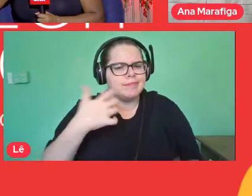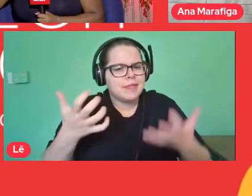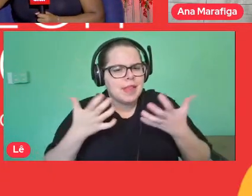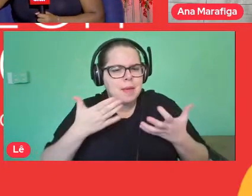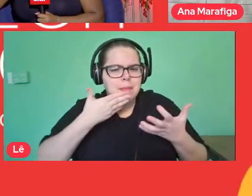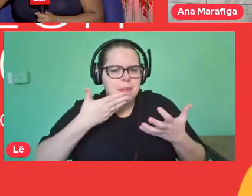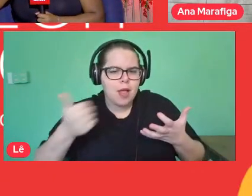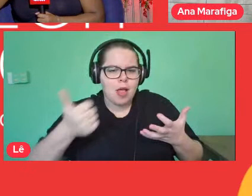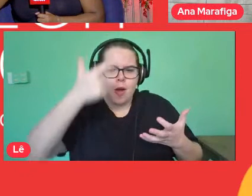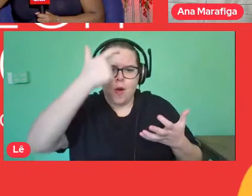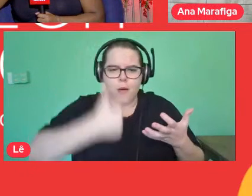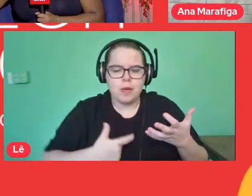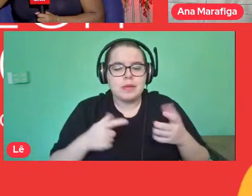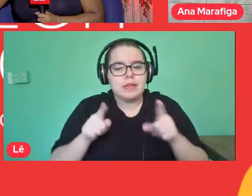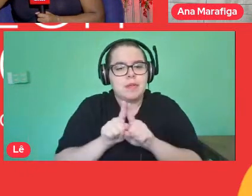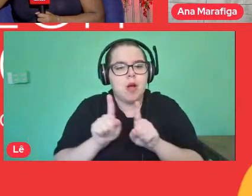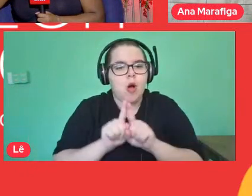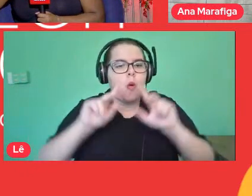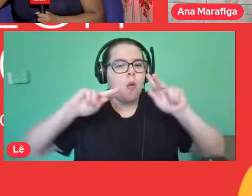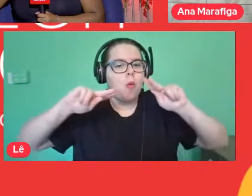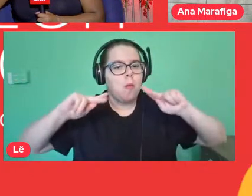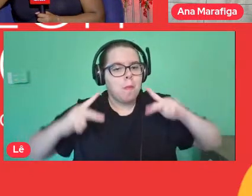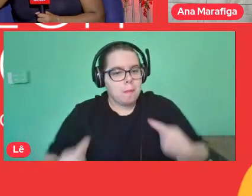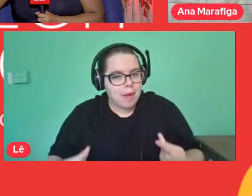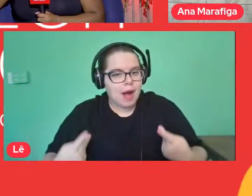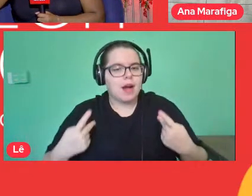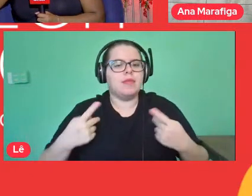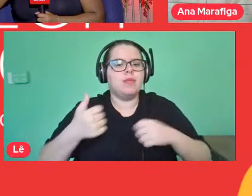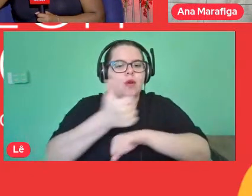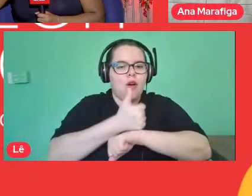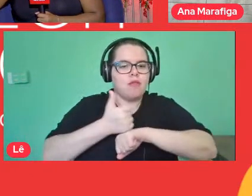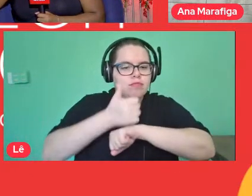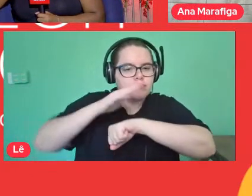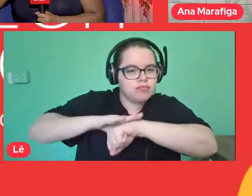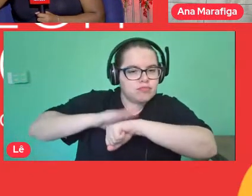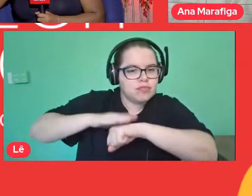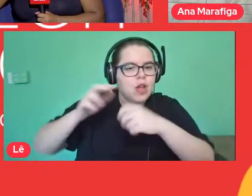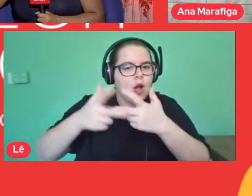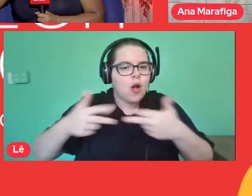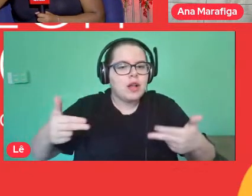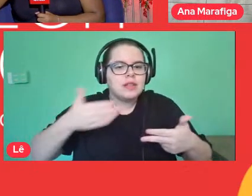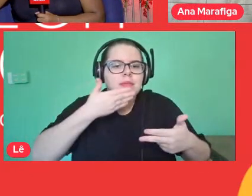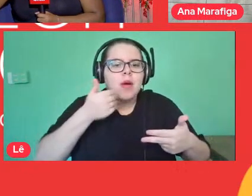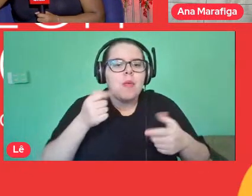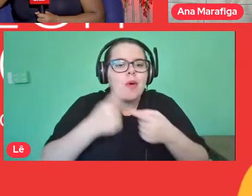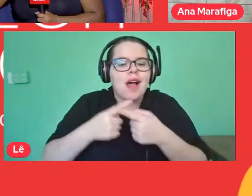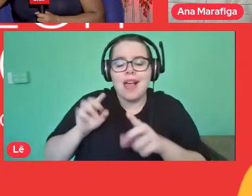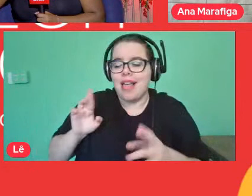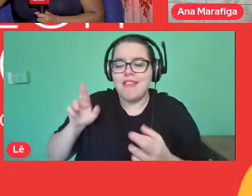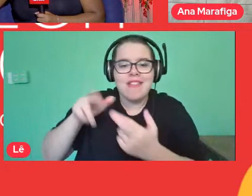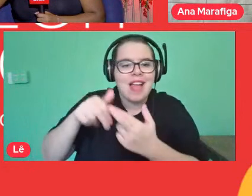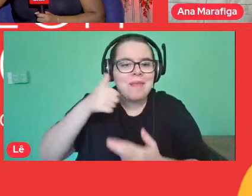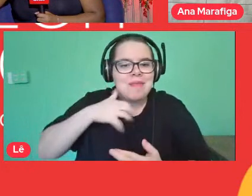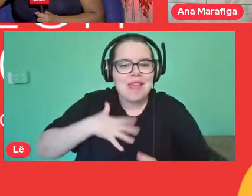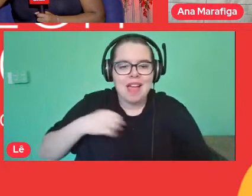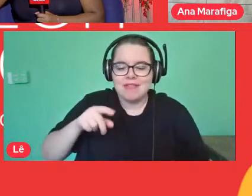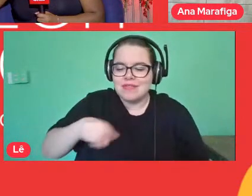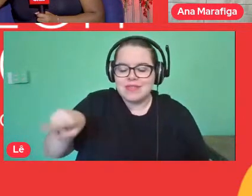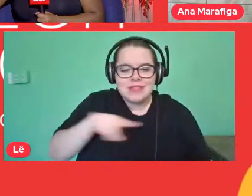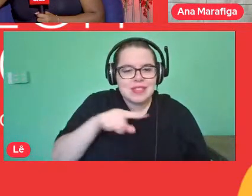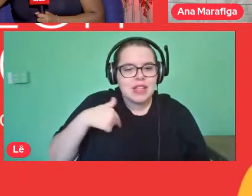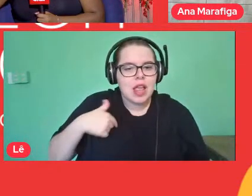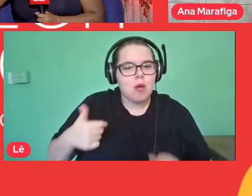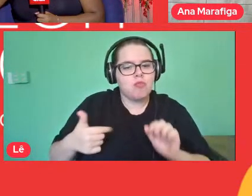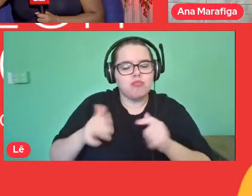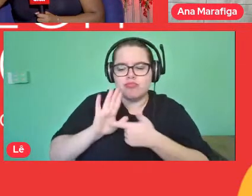melhor ser humano, ser melhor profissional, fazer melhor as coisas, porque ser referência para elas, dar exemplo para elas,